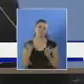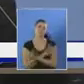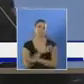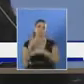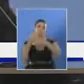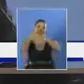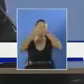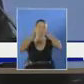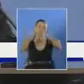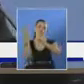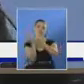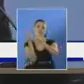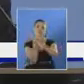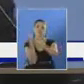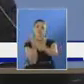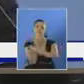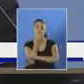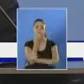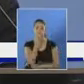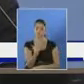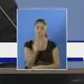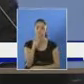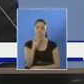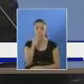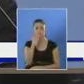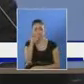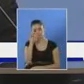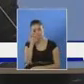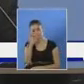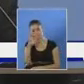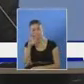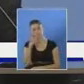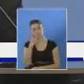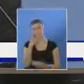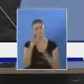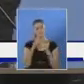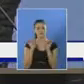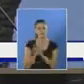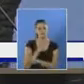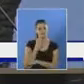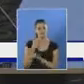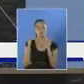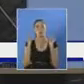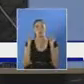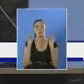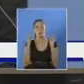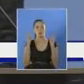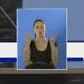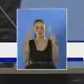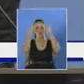dessa nova possibilidade. E também agora nós temos uma nova